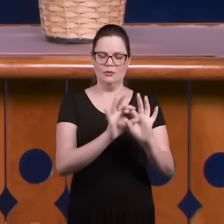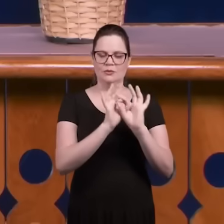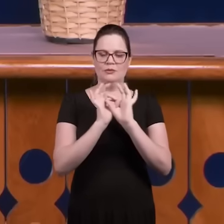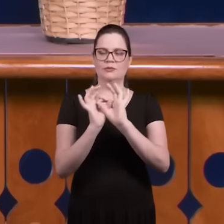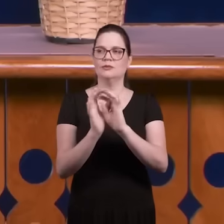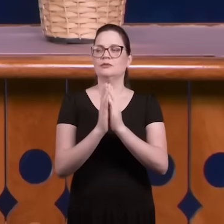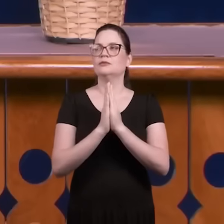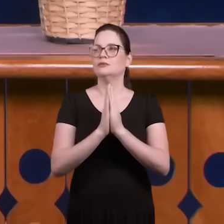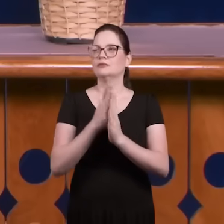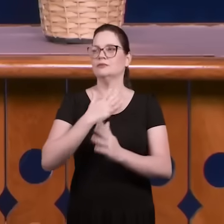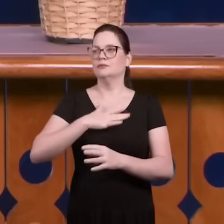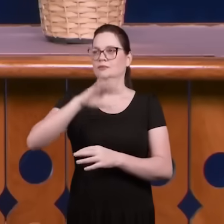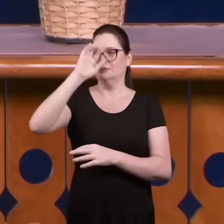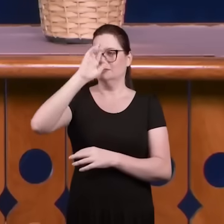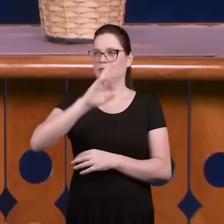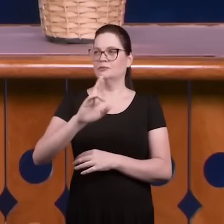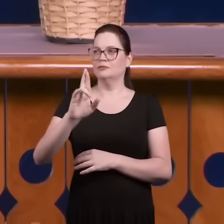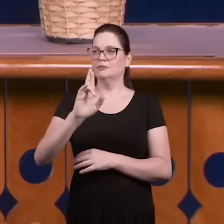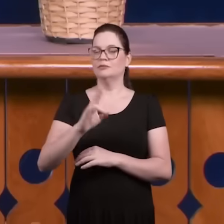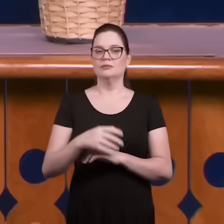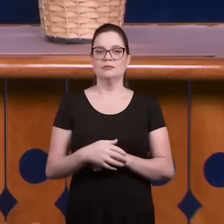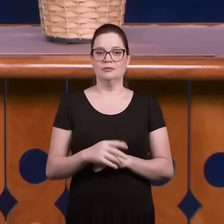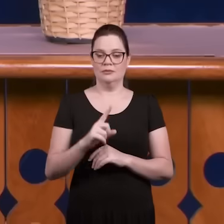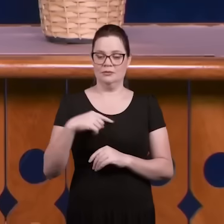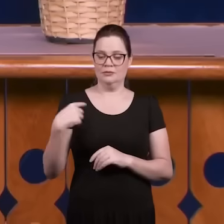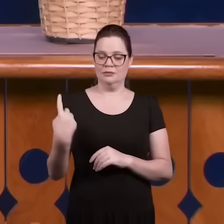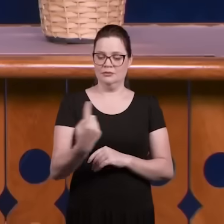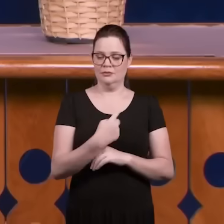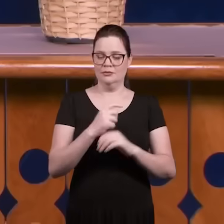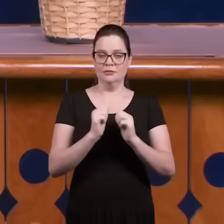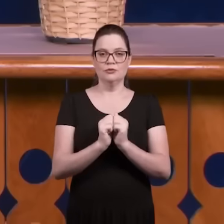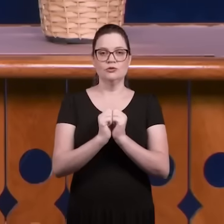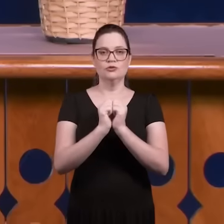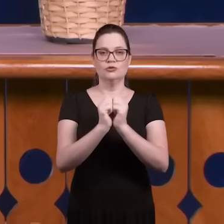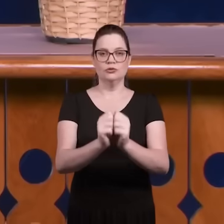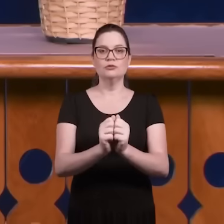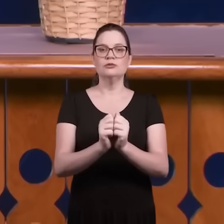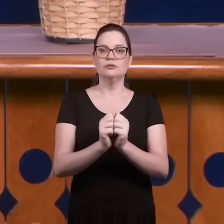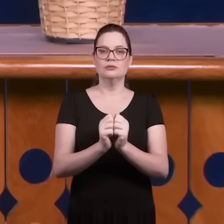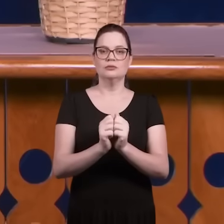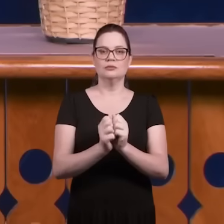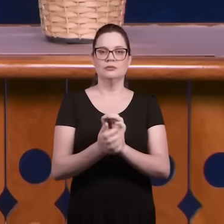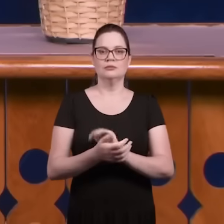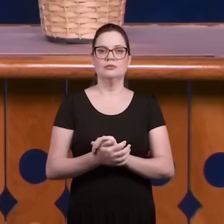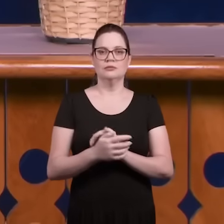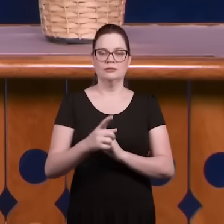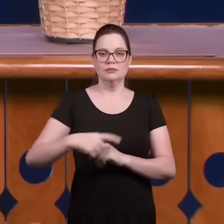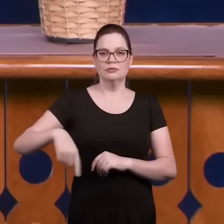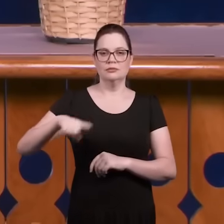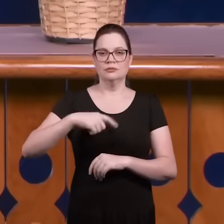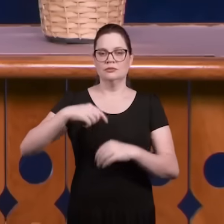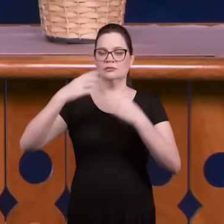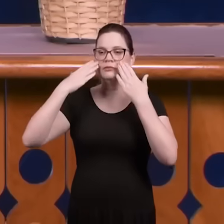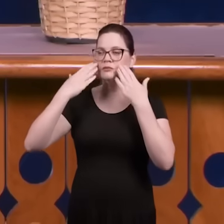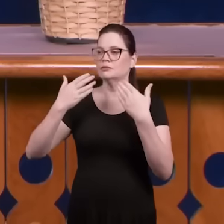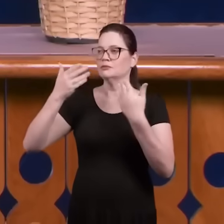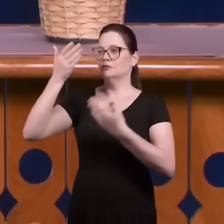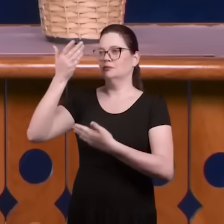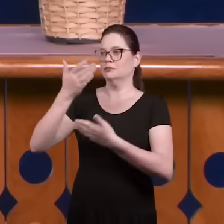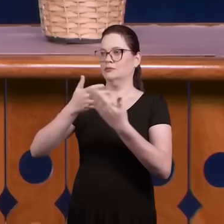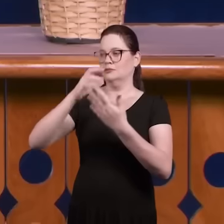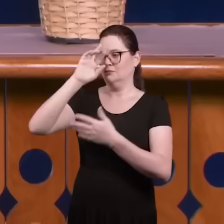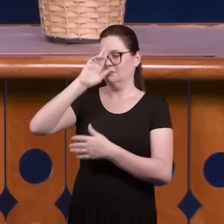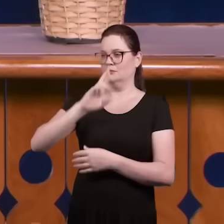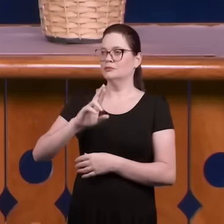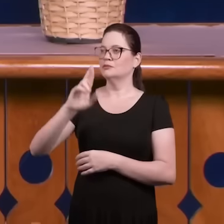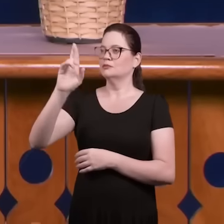comunhão, para que nós, juntos, quando nos apresentamos diante de